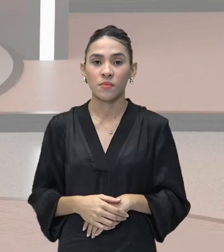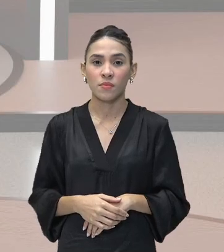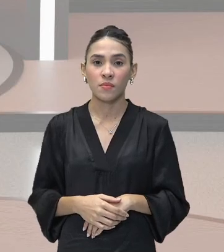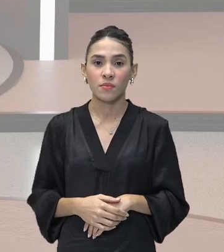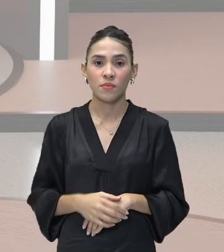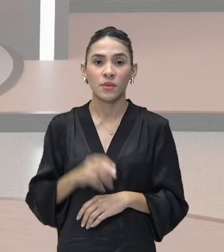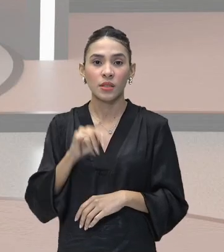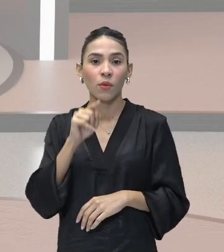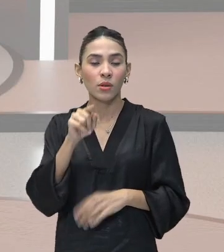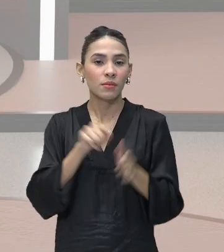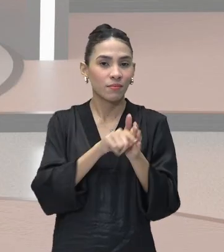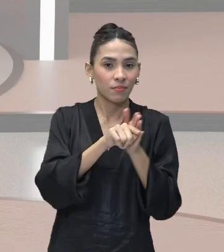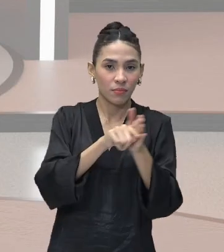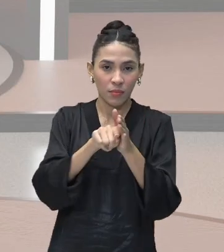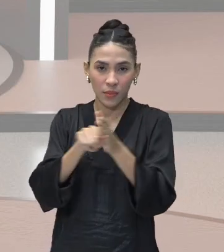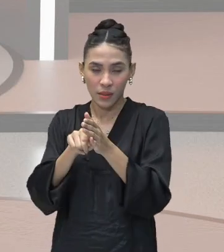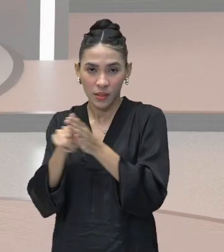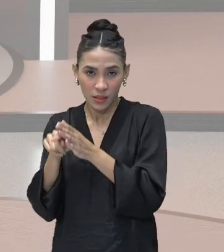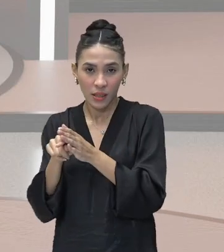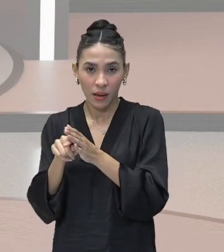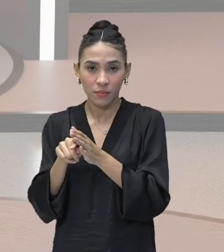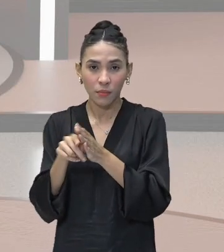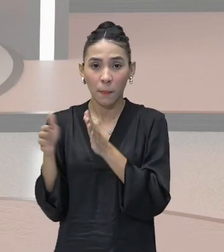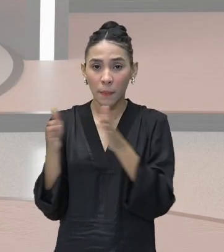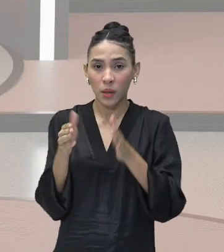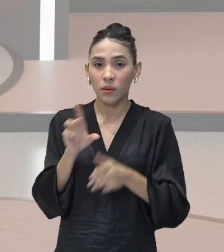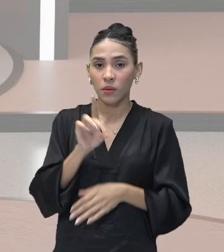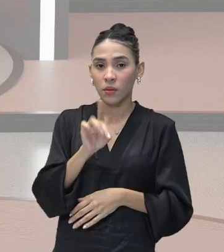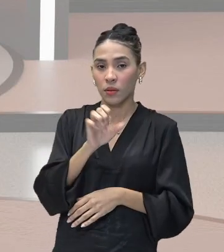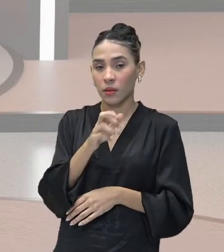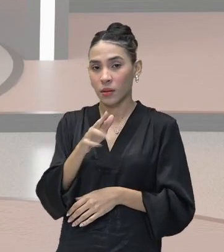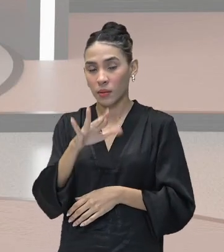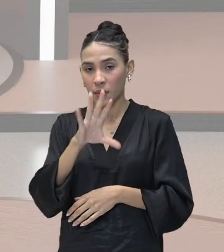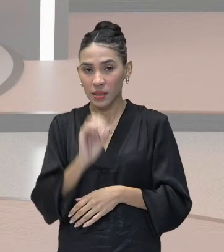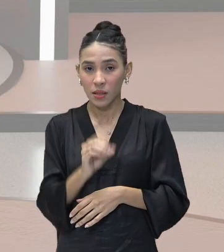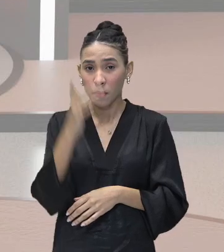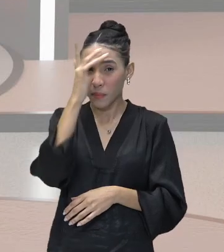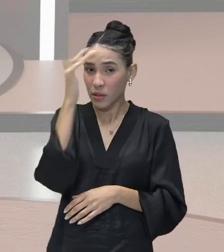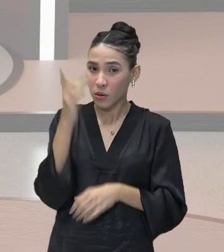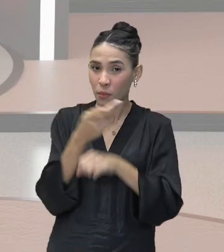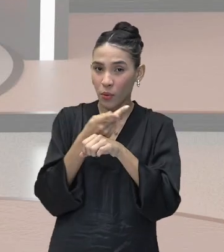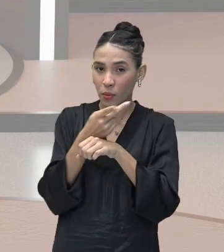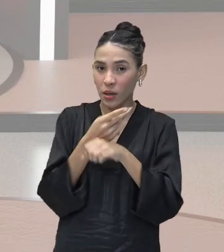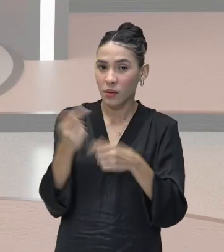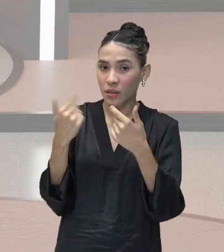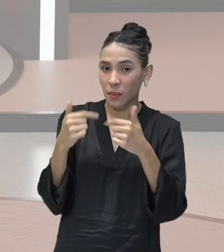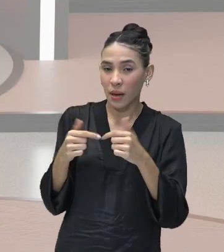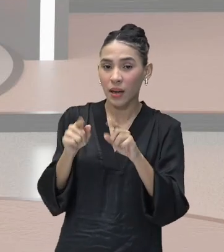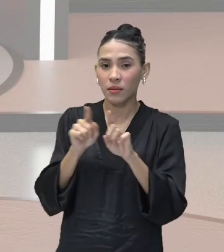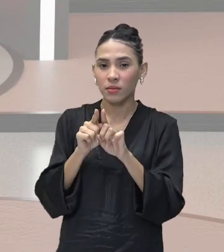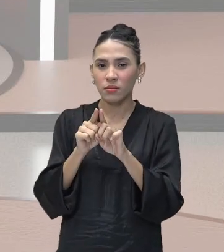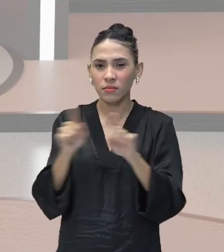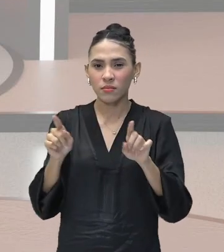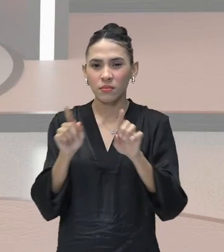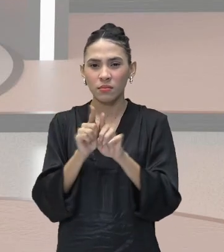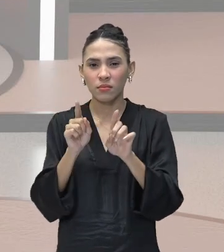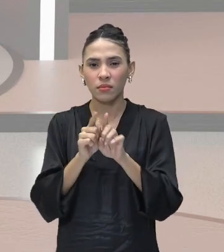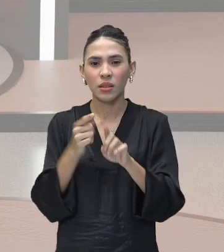você der esse Google procurar imagens da Grande Depressão, de pessoas procurando emprego, inclusive crianças com cartazes,